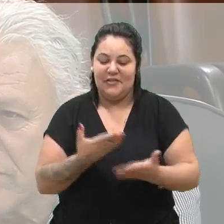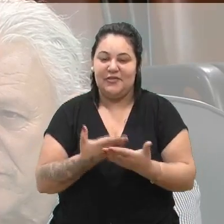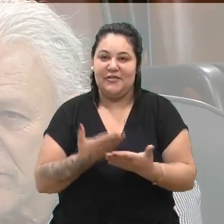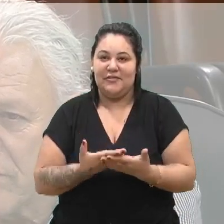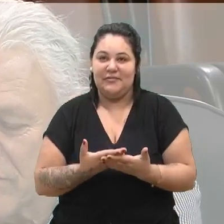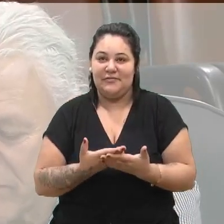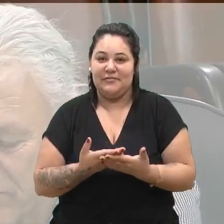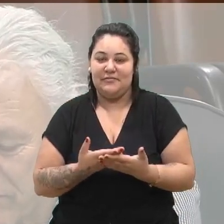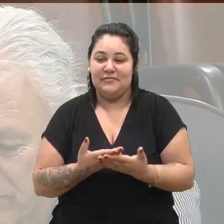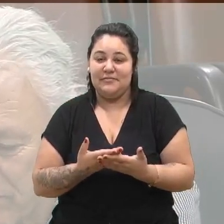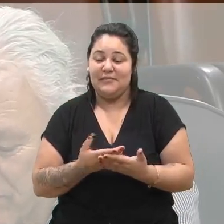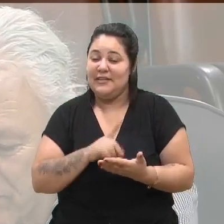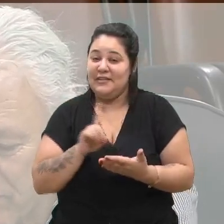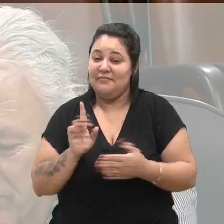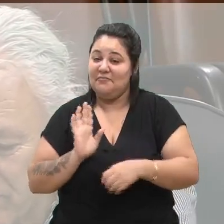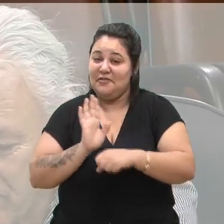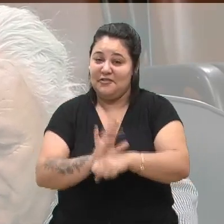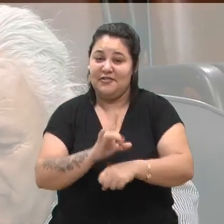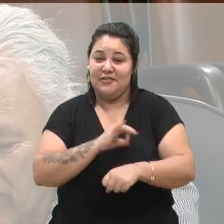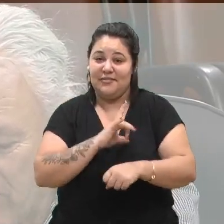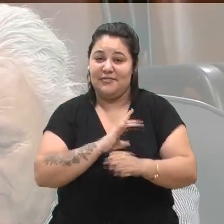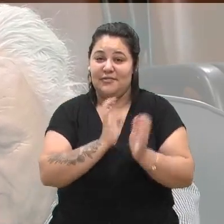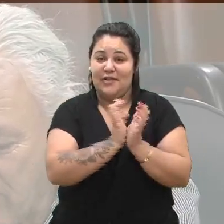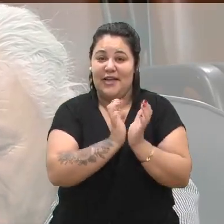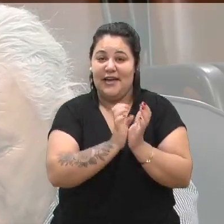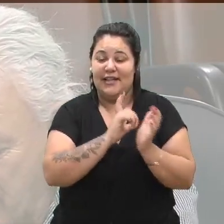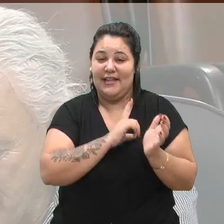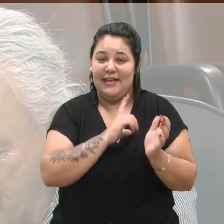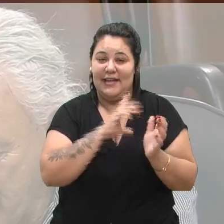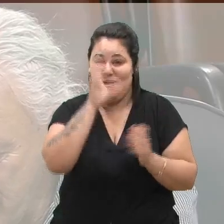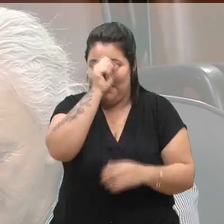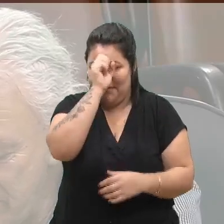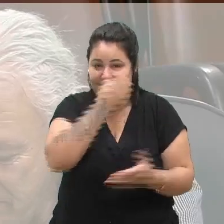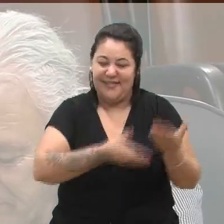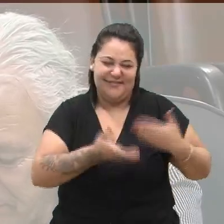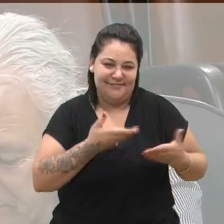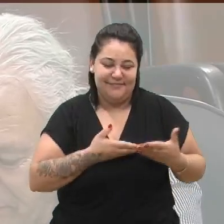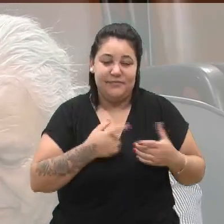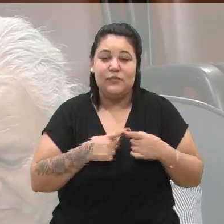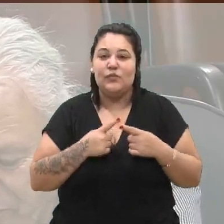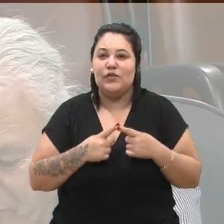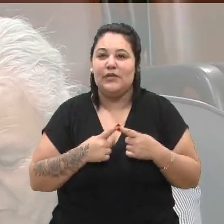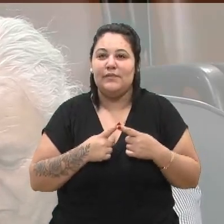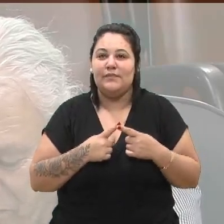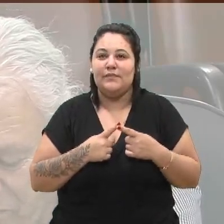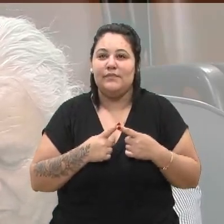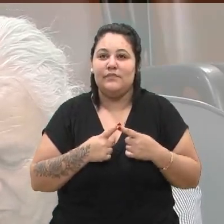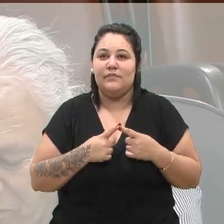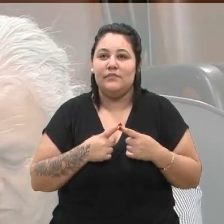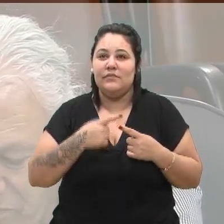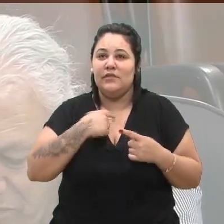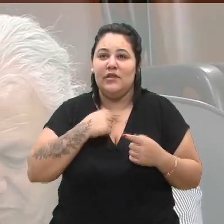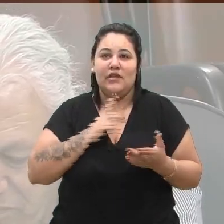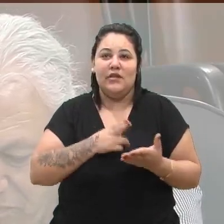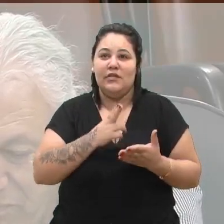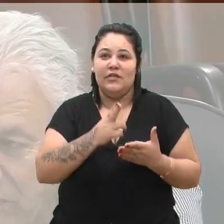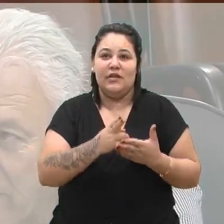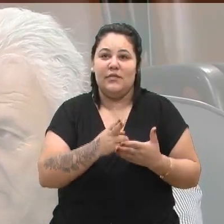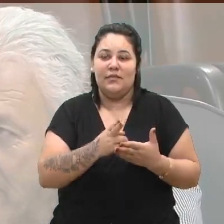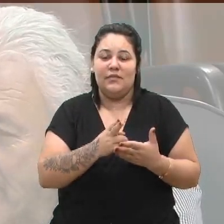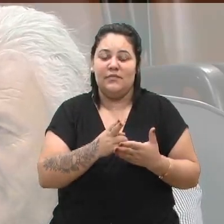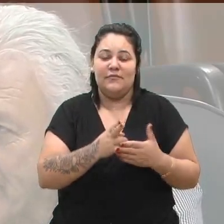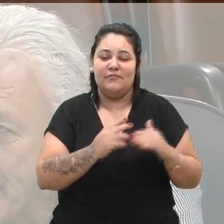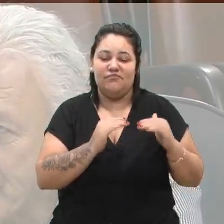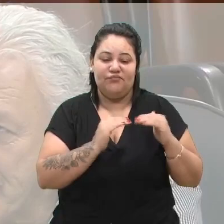os colegas a ter um discurso, a ter uma aprendizagem. Por quê, vereador? Porque eu discordo quase 100% do que o senhor fala.